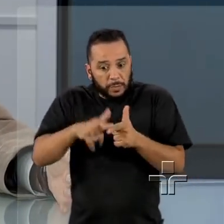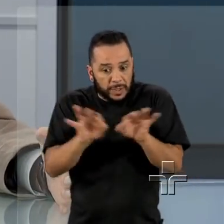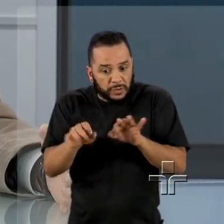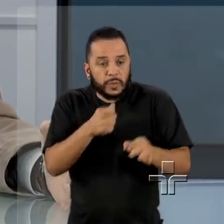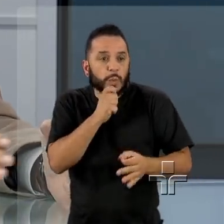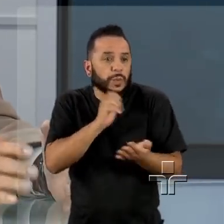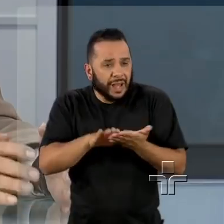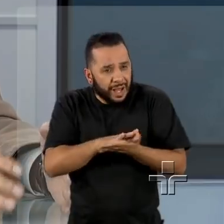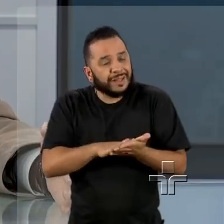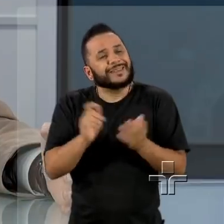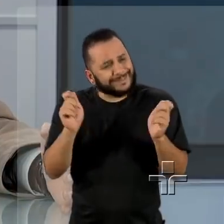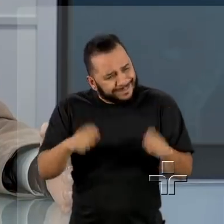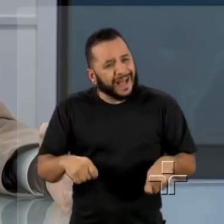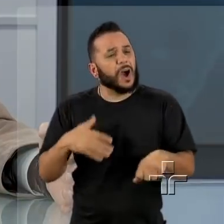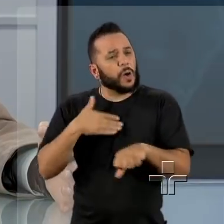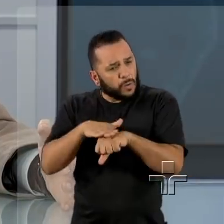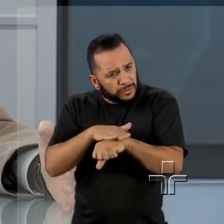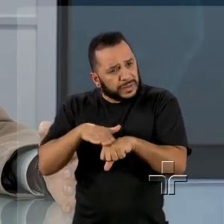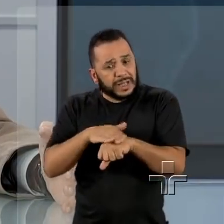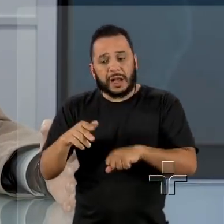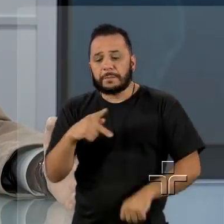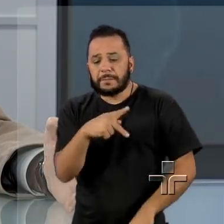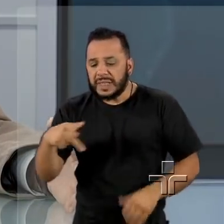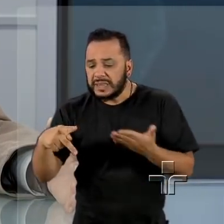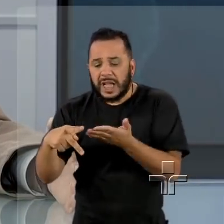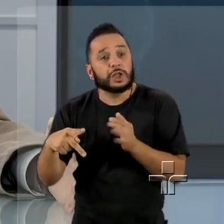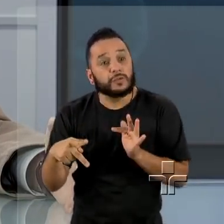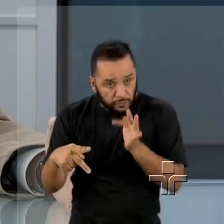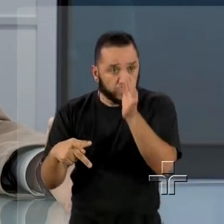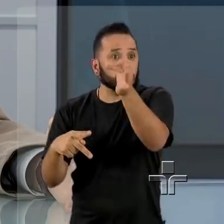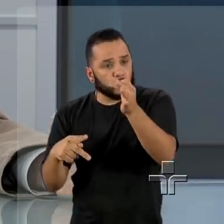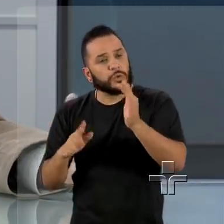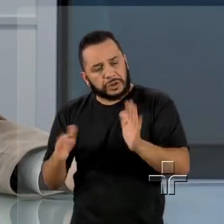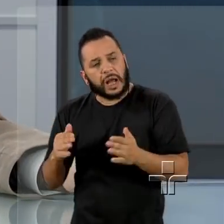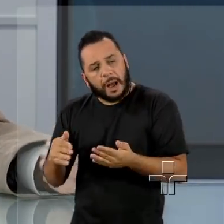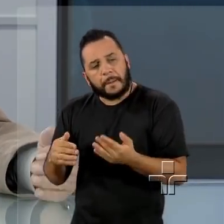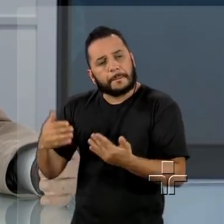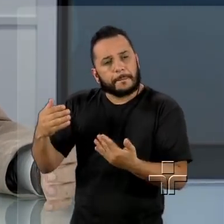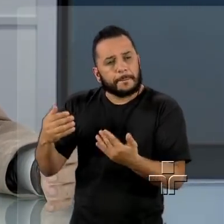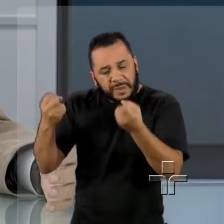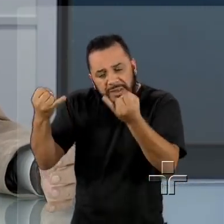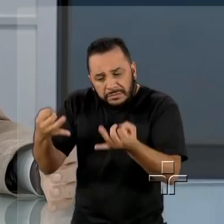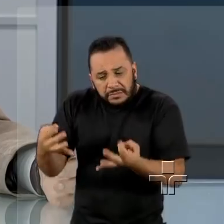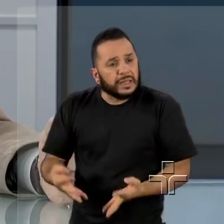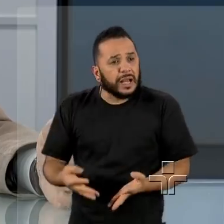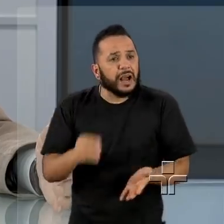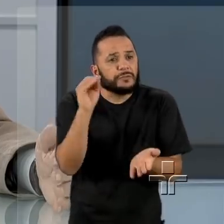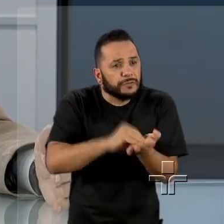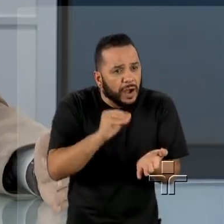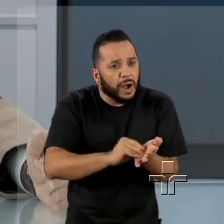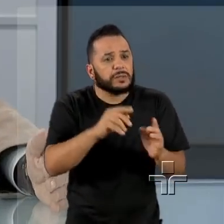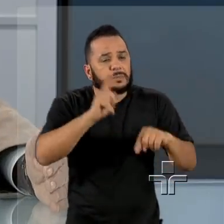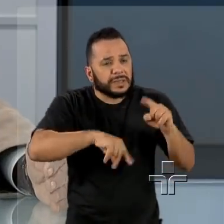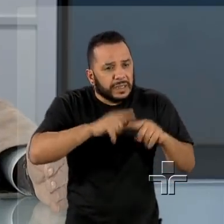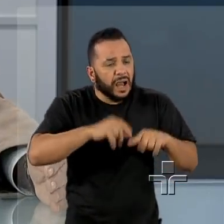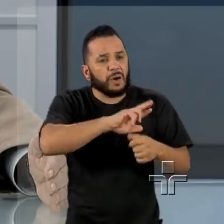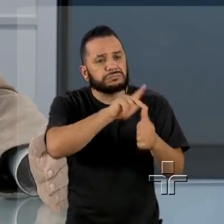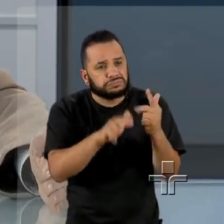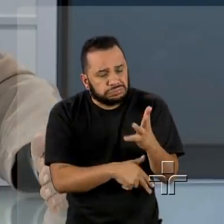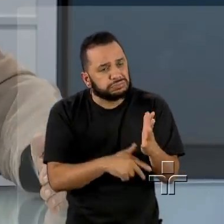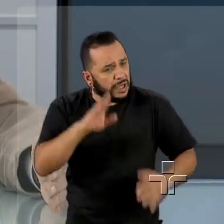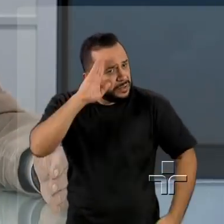já como eleito pelo povo, o comandante do Exército diretamente conversar com